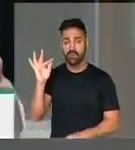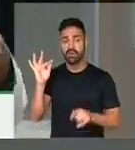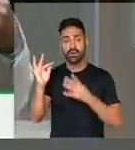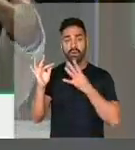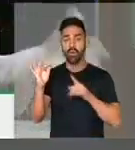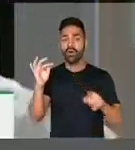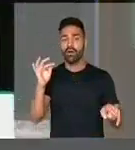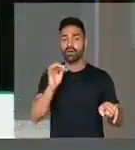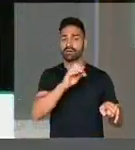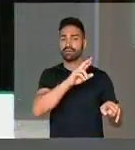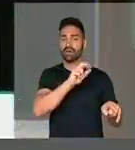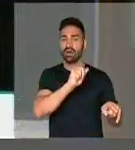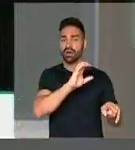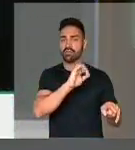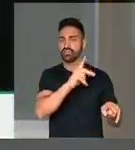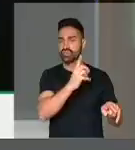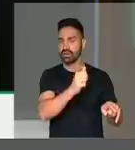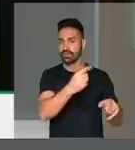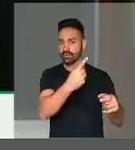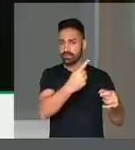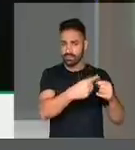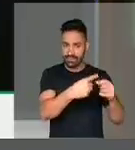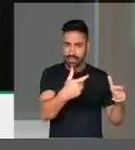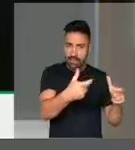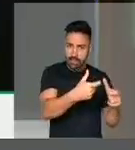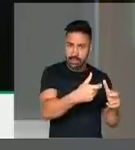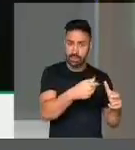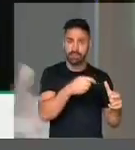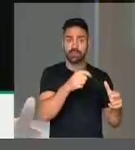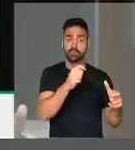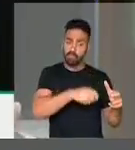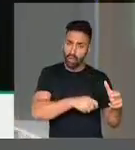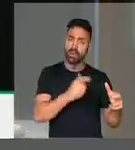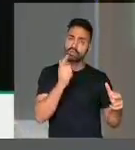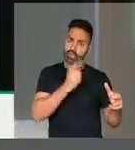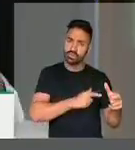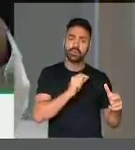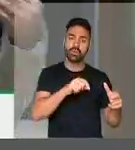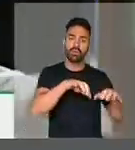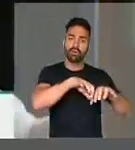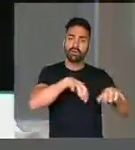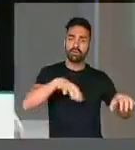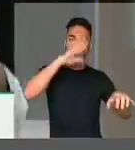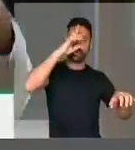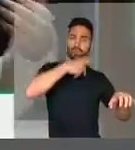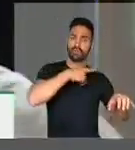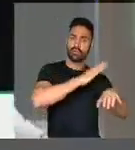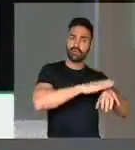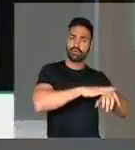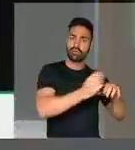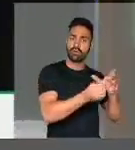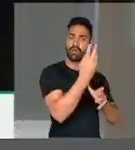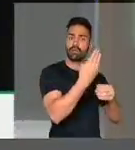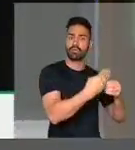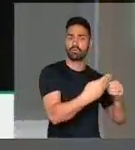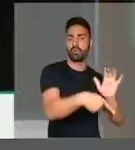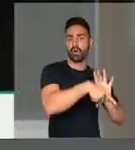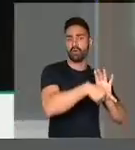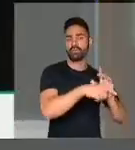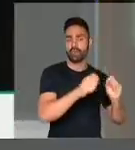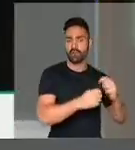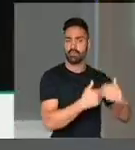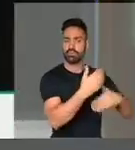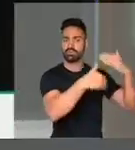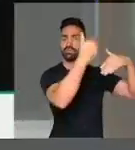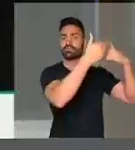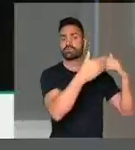de Rajada ou Nascente pode se emancipar, produzir, fazer crescer, inclusive